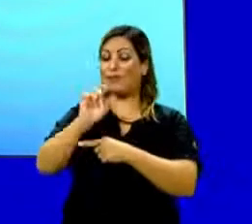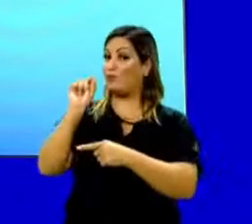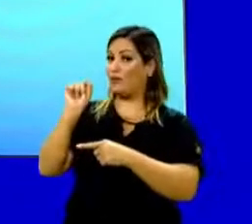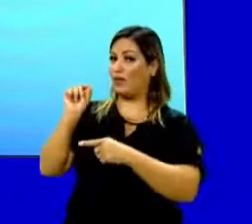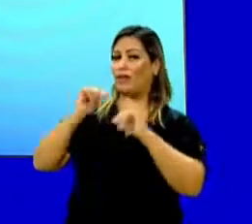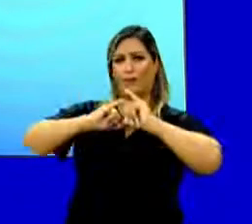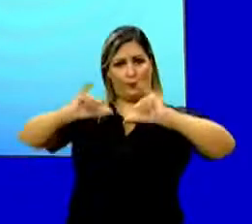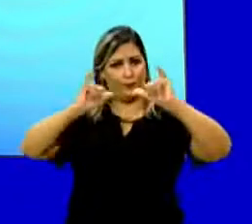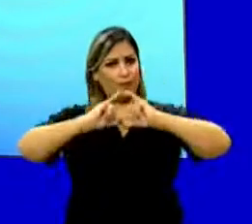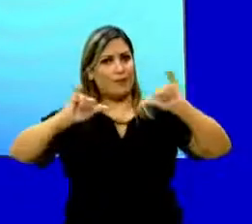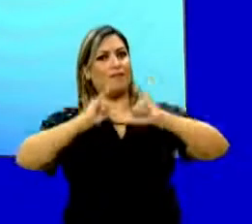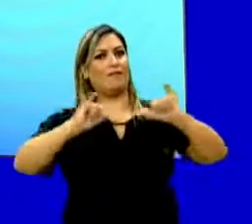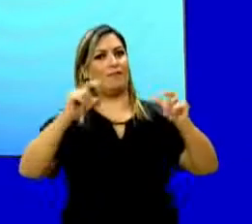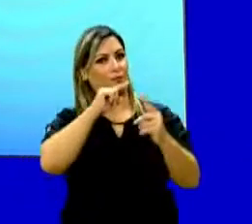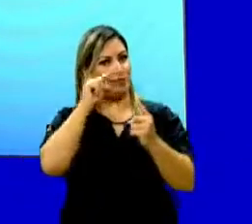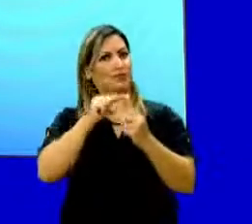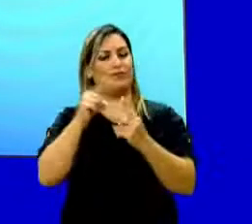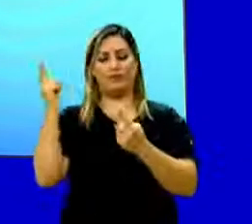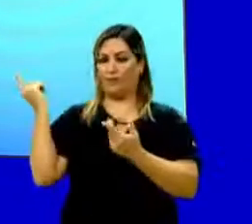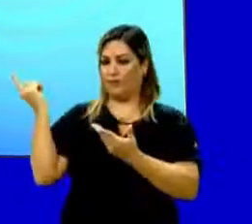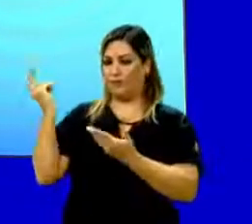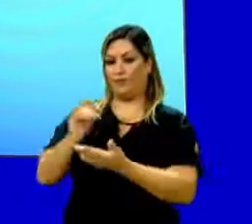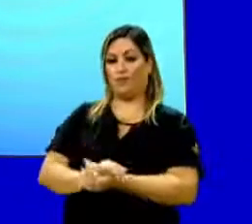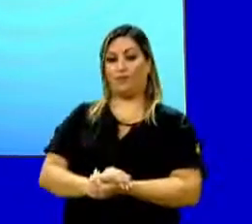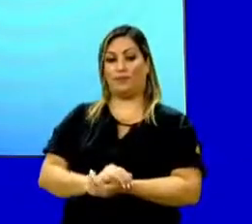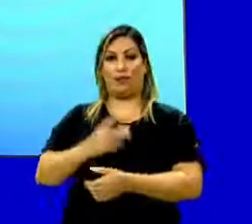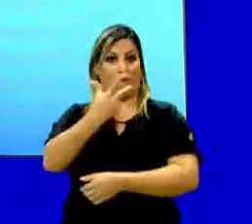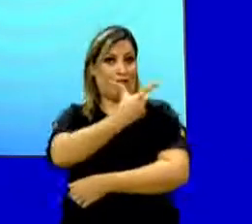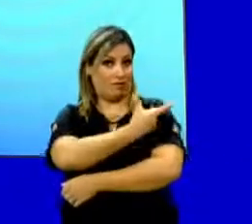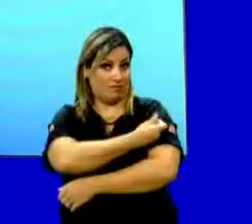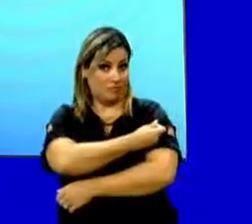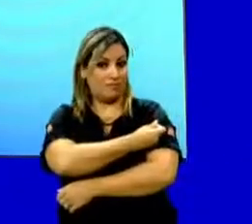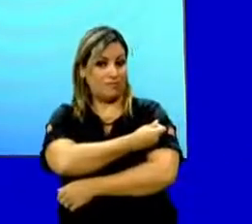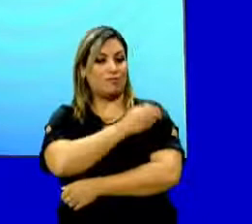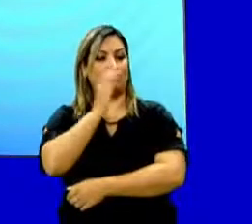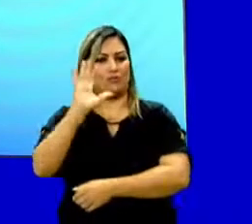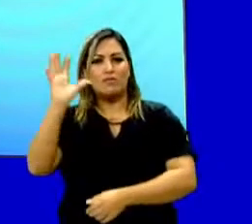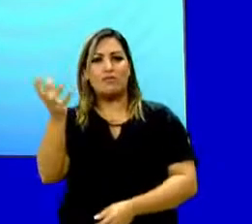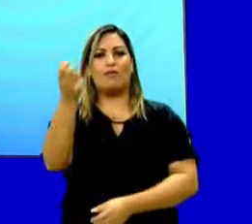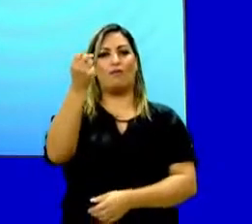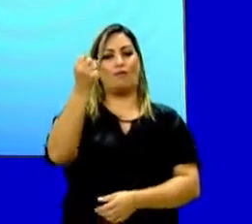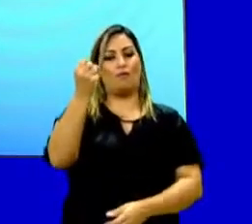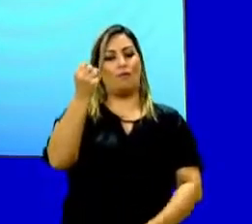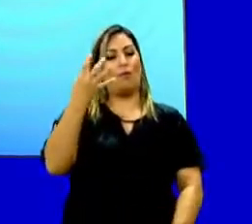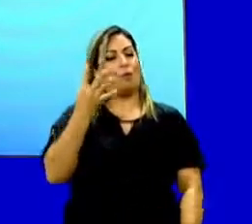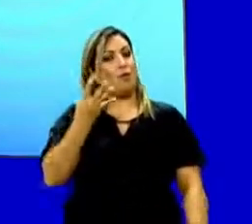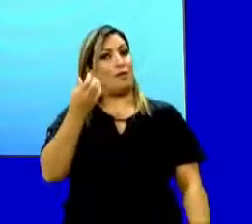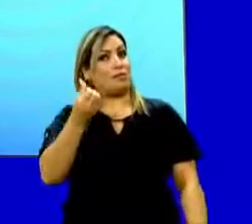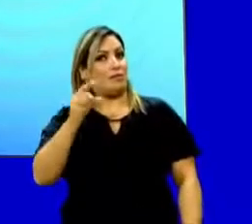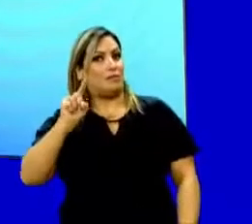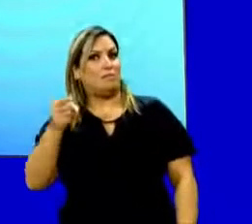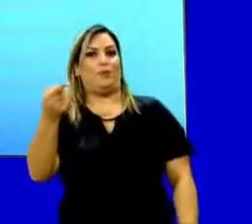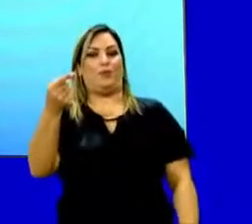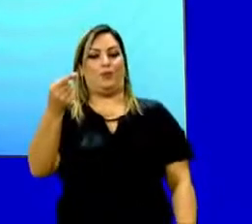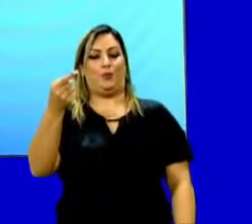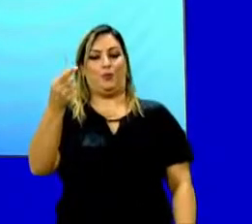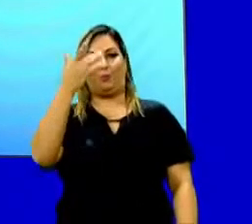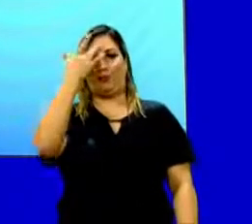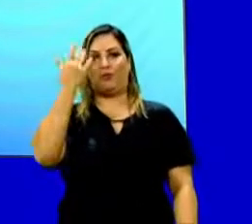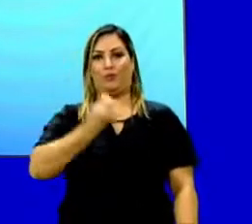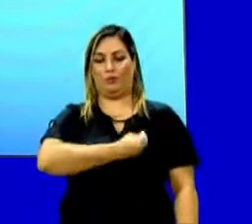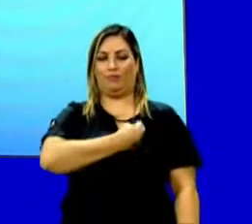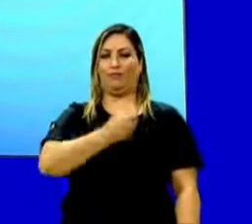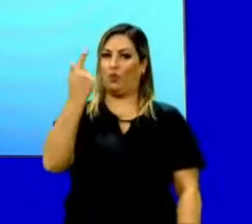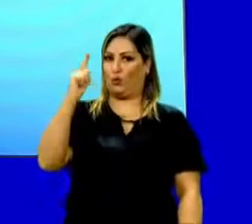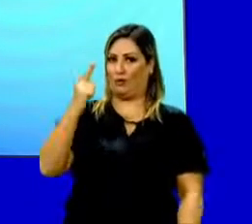quê? Informar, né? Nesse caso aqui, olha, a vacinação já salvou entre 4 e 6 mil